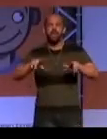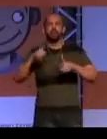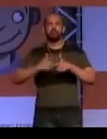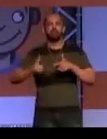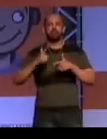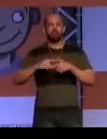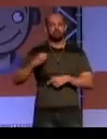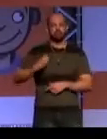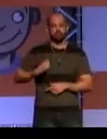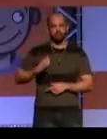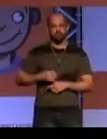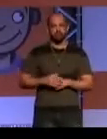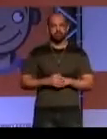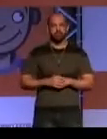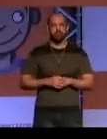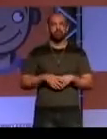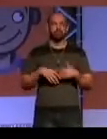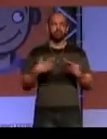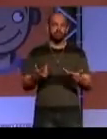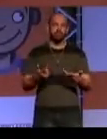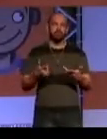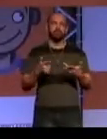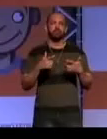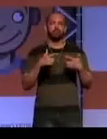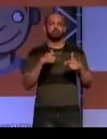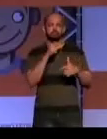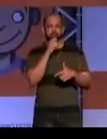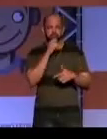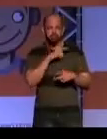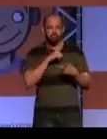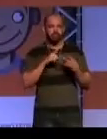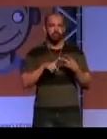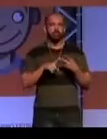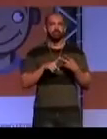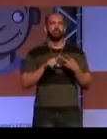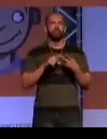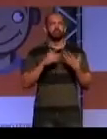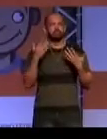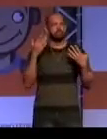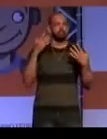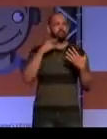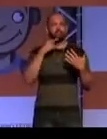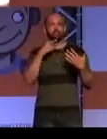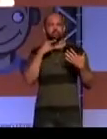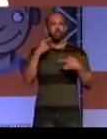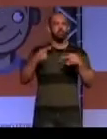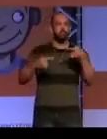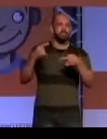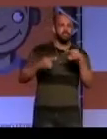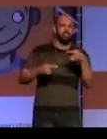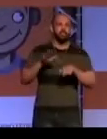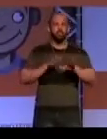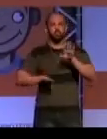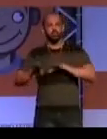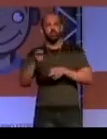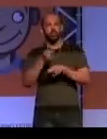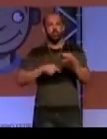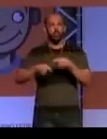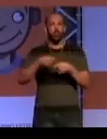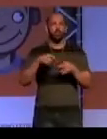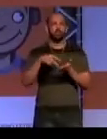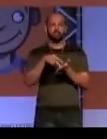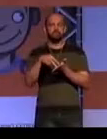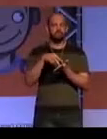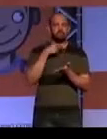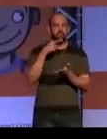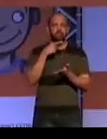vivemos, alto desemprego, na UMAR também, incerteza política, dificuldades econômicas, insegurança, baixa